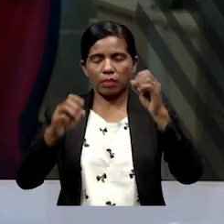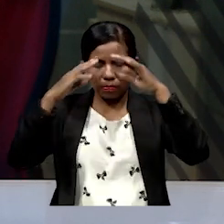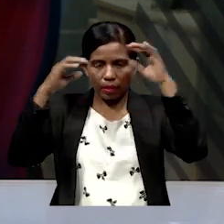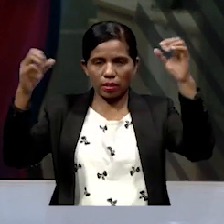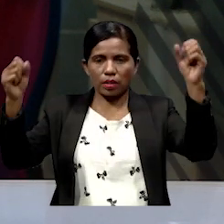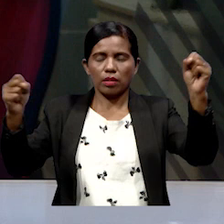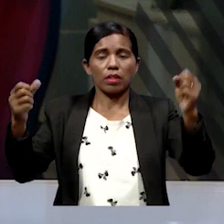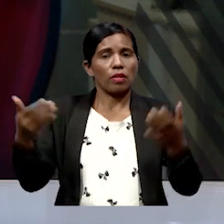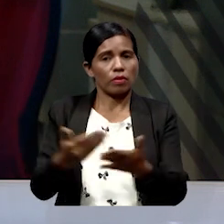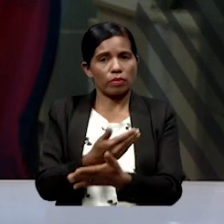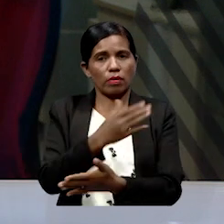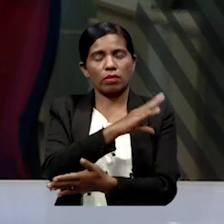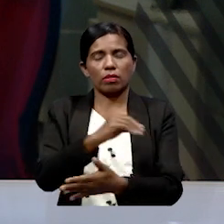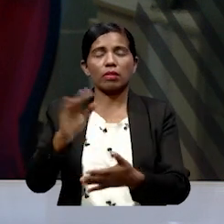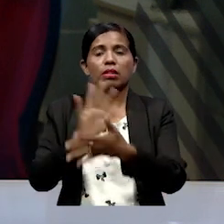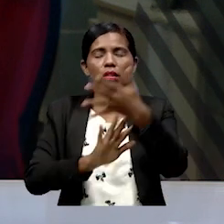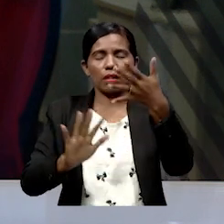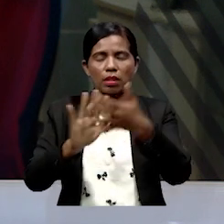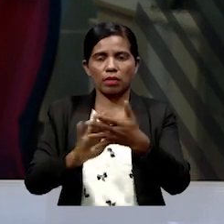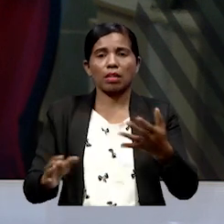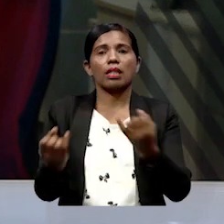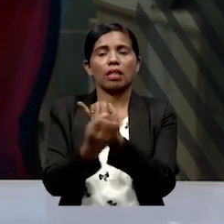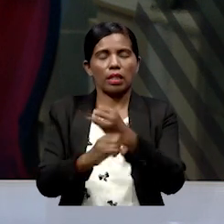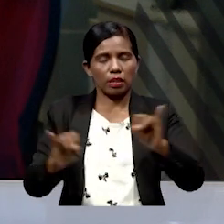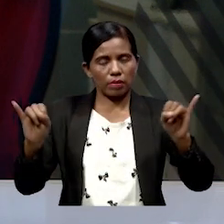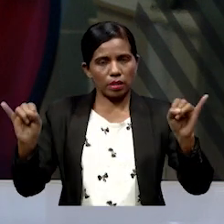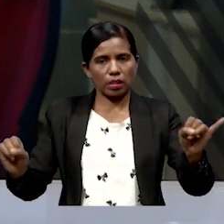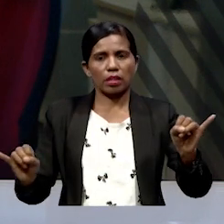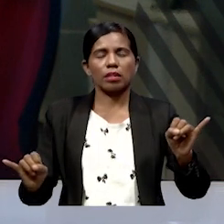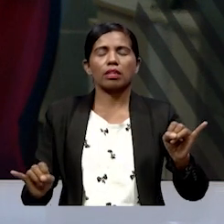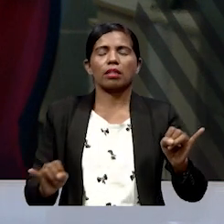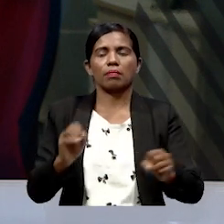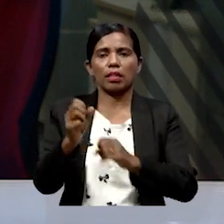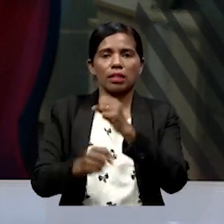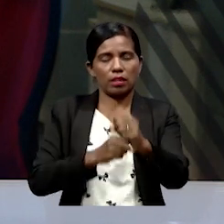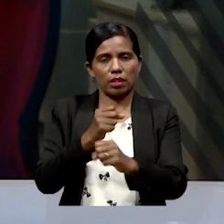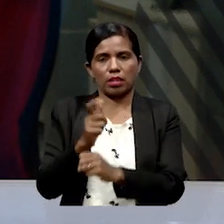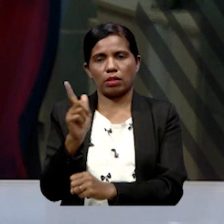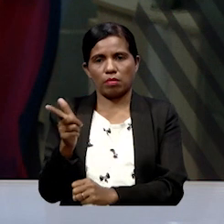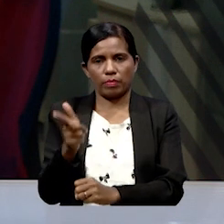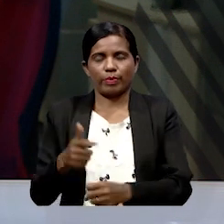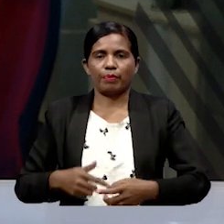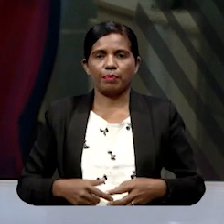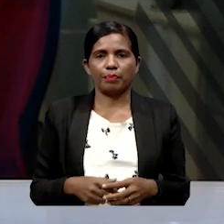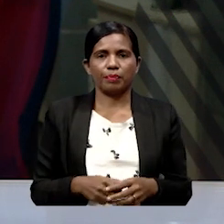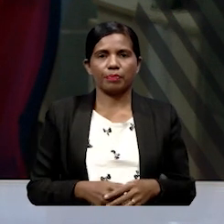da República fom no comemoração restauração independência ba dala Ruanulo.